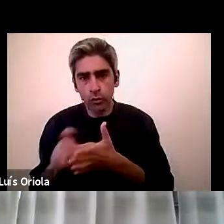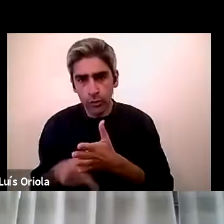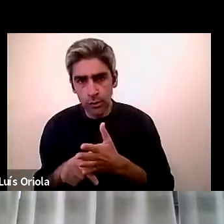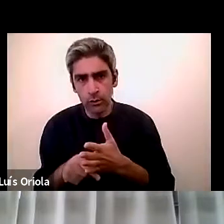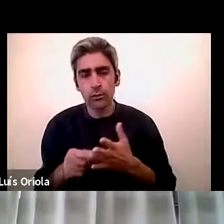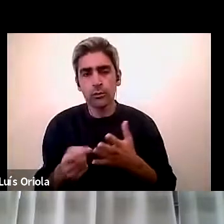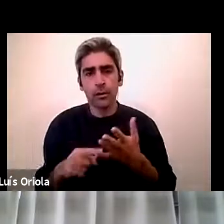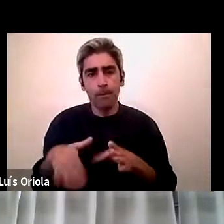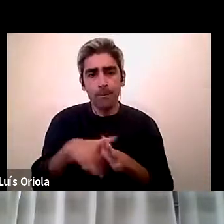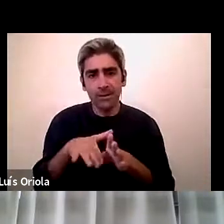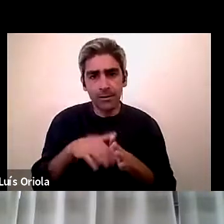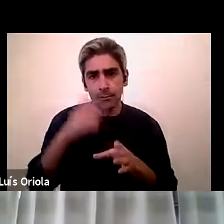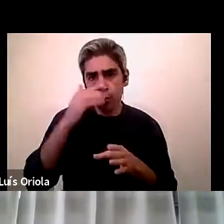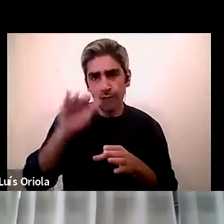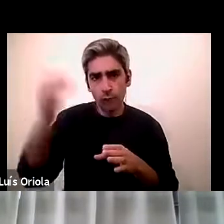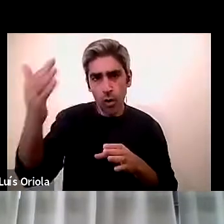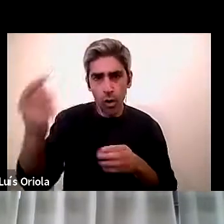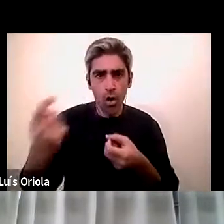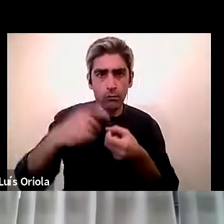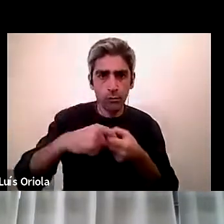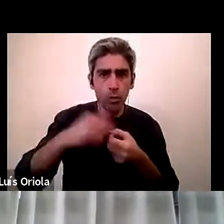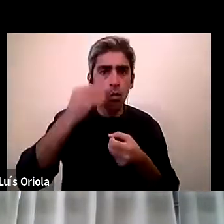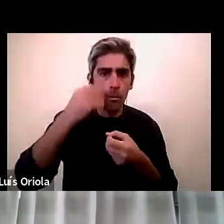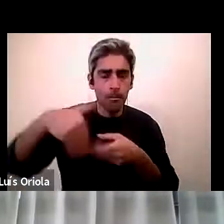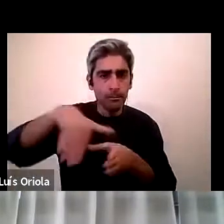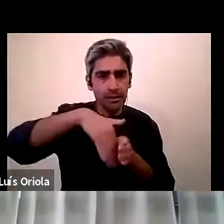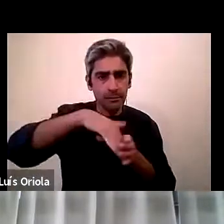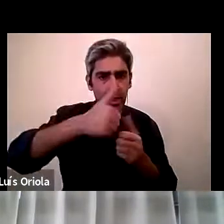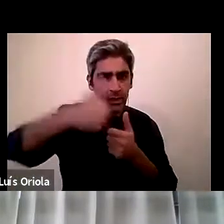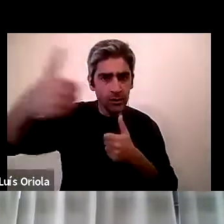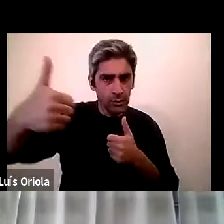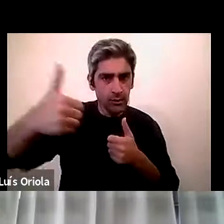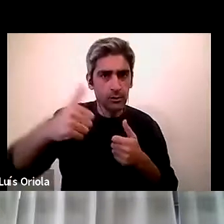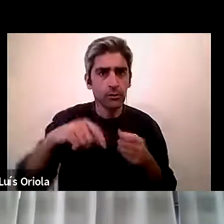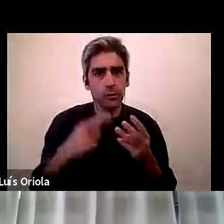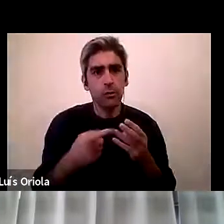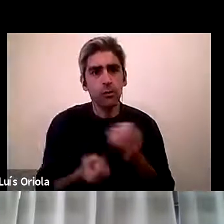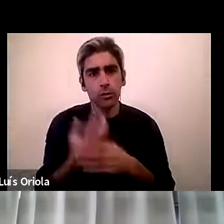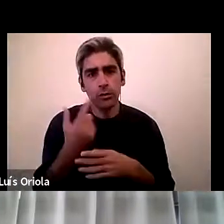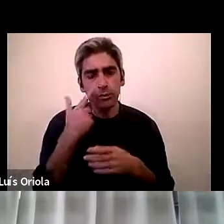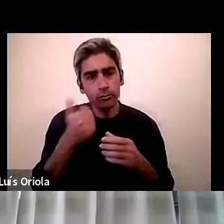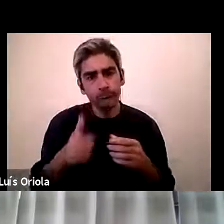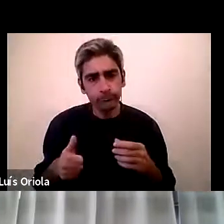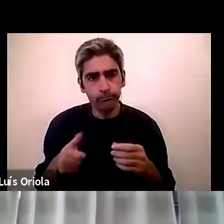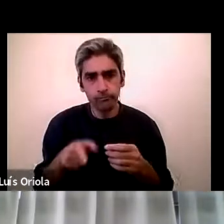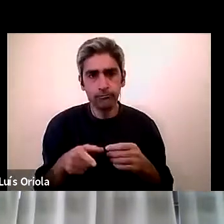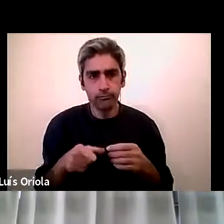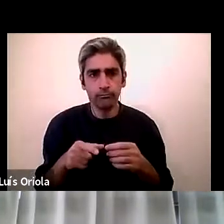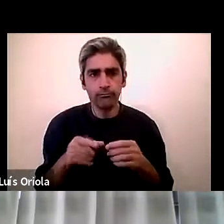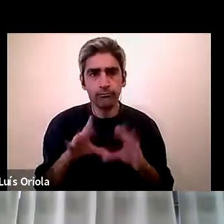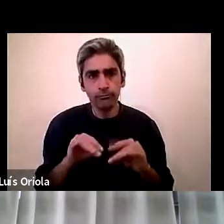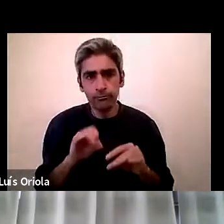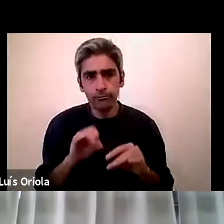a participação de stakeholders, como é que nós envolvemos as stakeholders à distância, e a promoção da experimentação, que era,